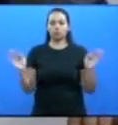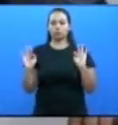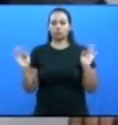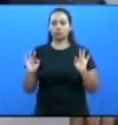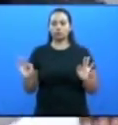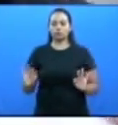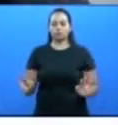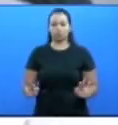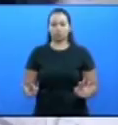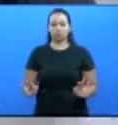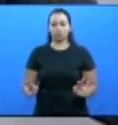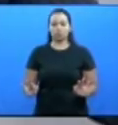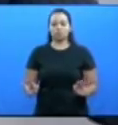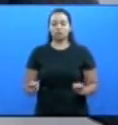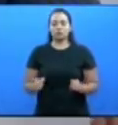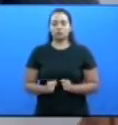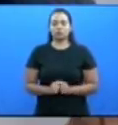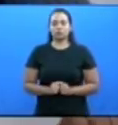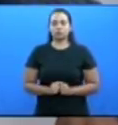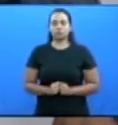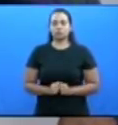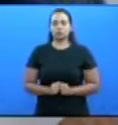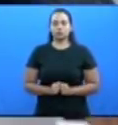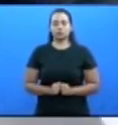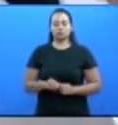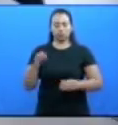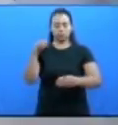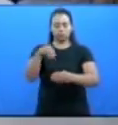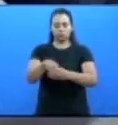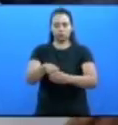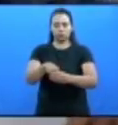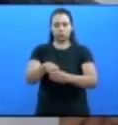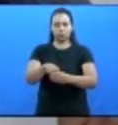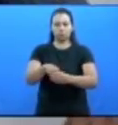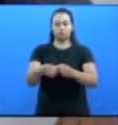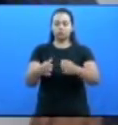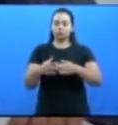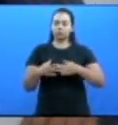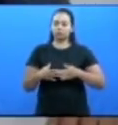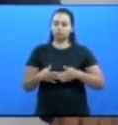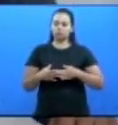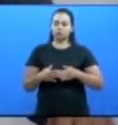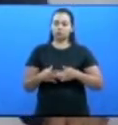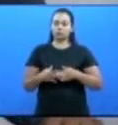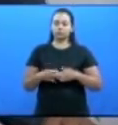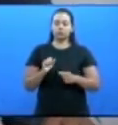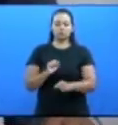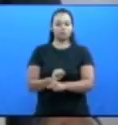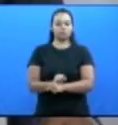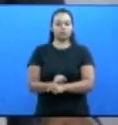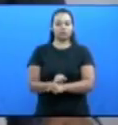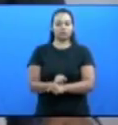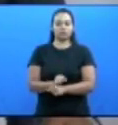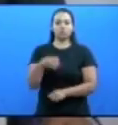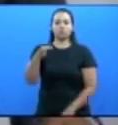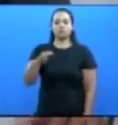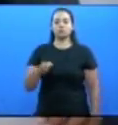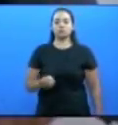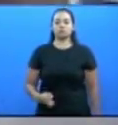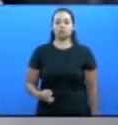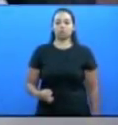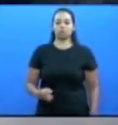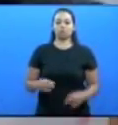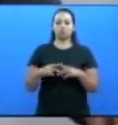essas emendas para ser votadas. Esperamos, sim, que, através dessas emendas aprovadas, que seja assim,